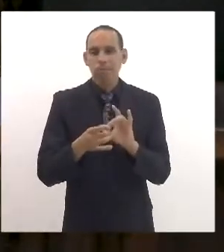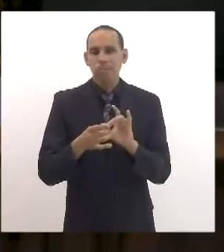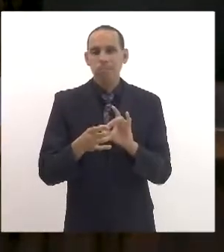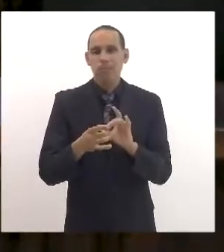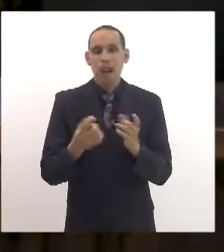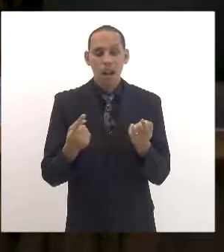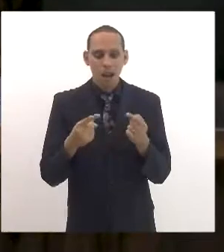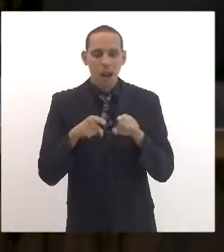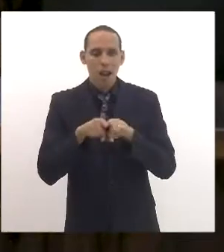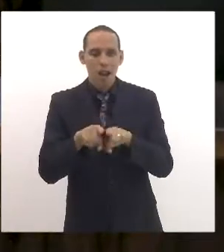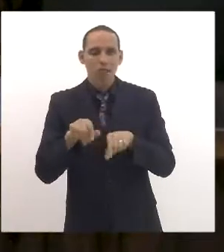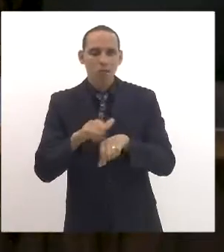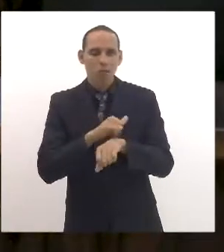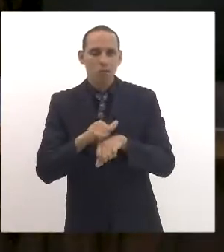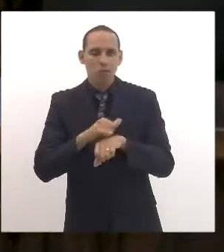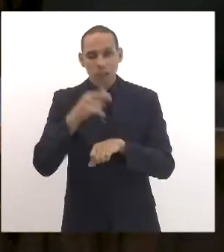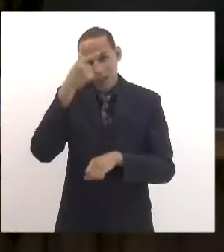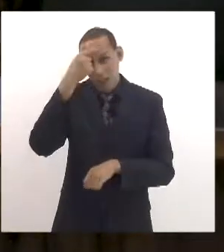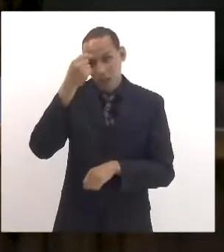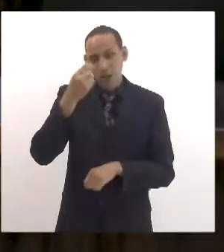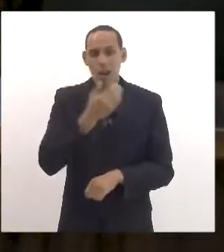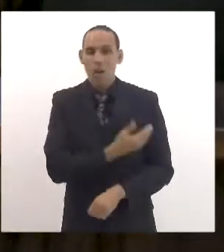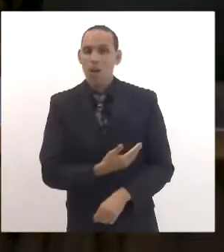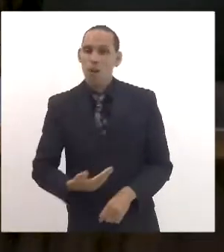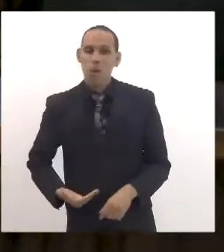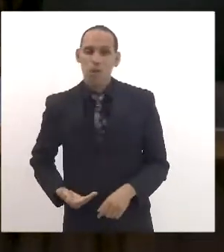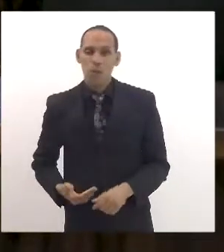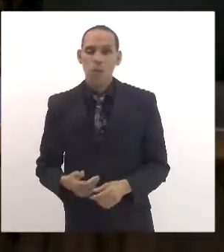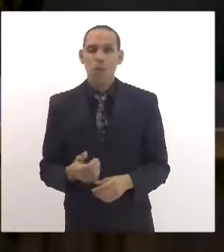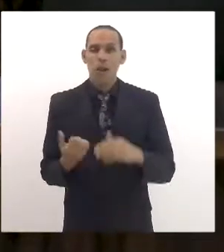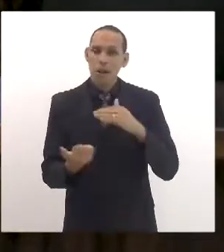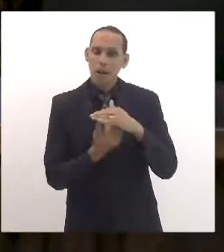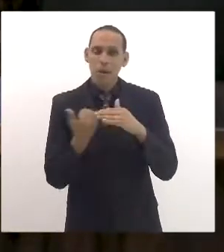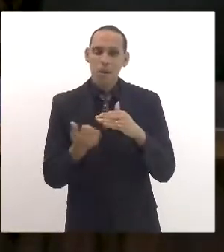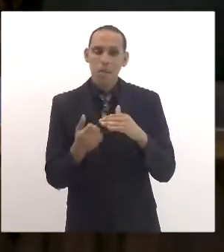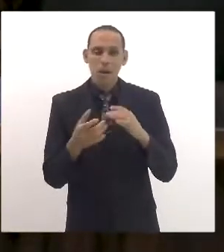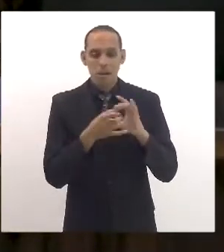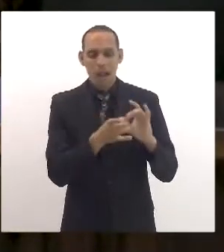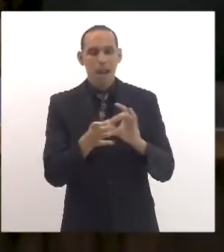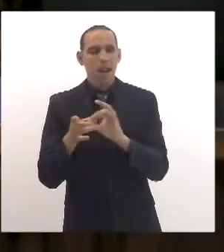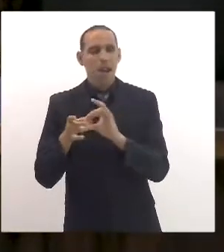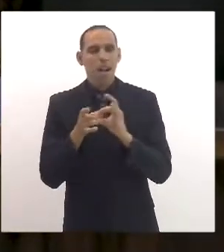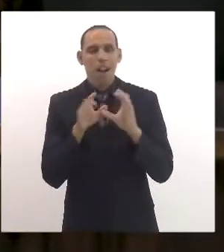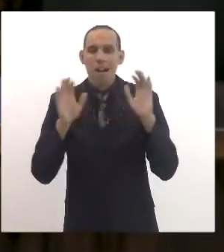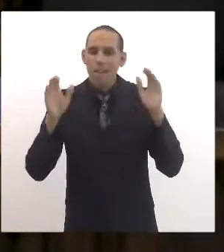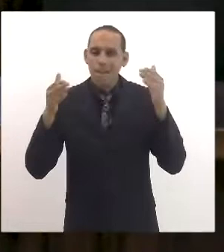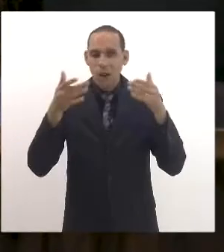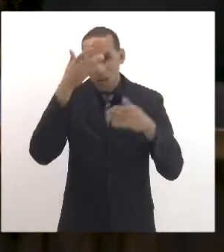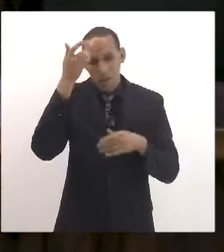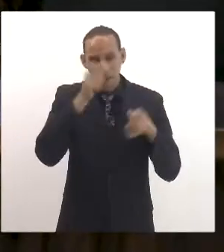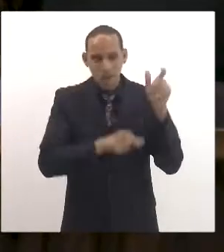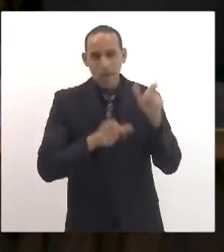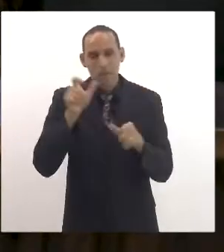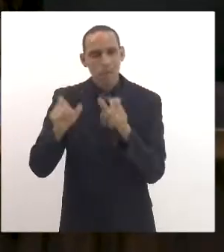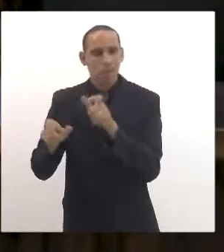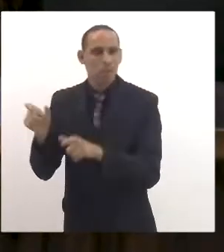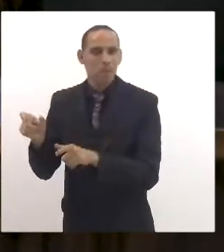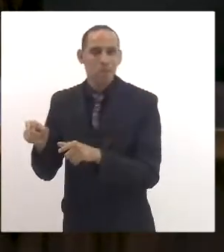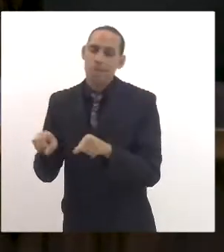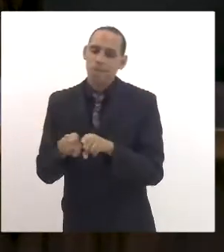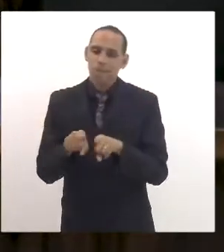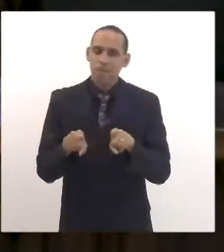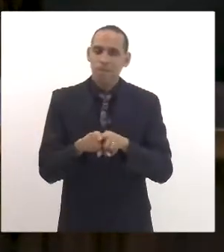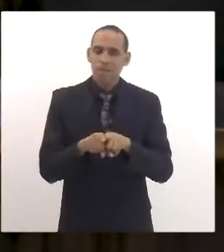alianças estratégicas entre universidades, governo e empresas que tenham como foco as pessoas. Vale destacar